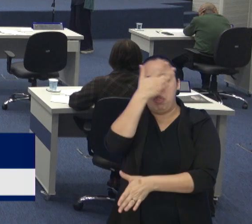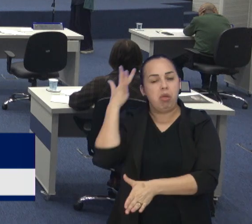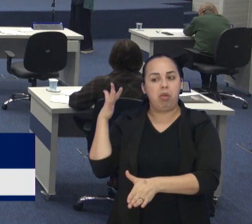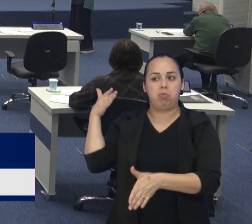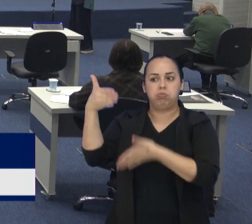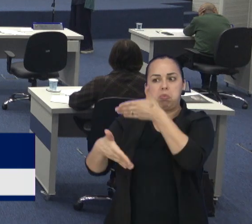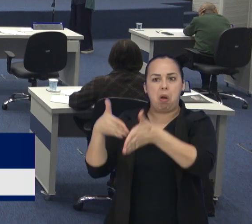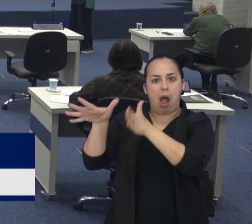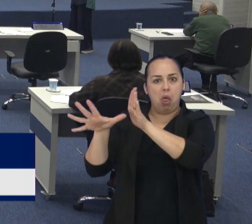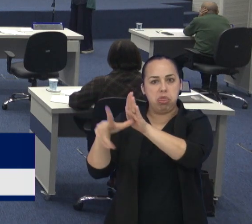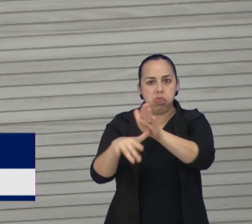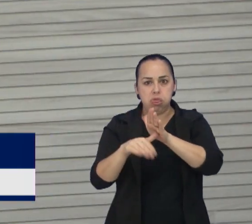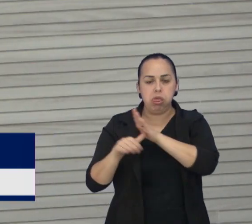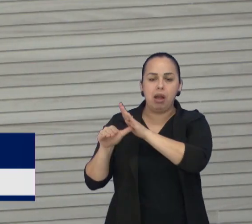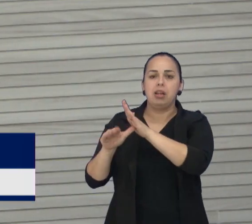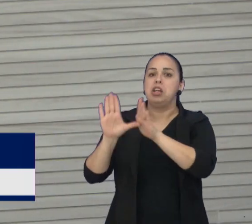roubado,